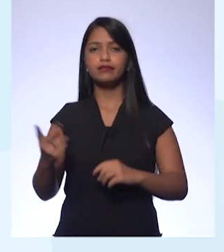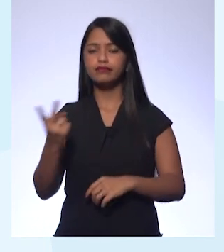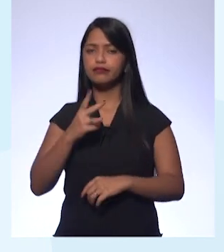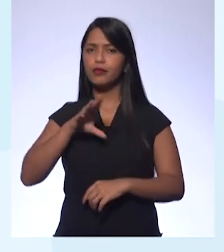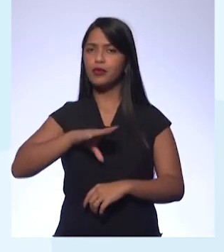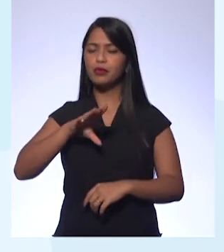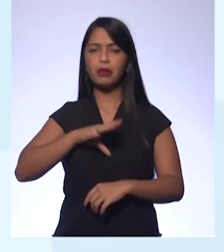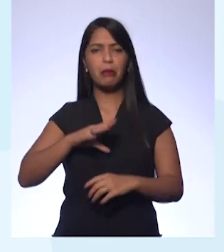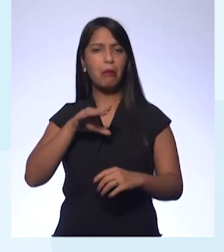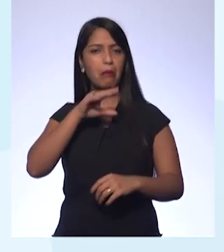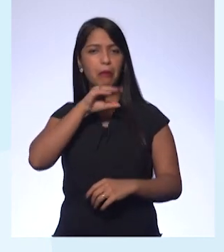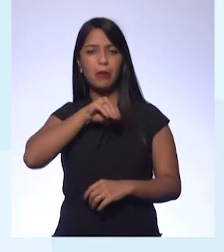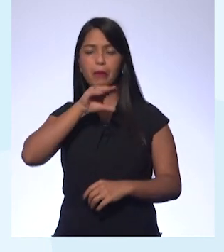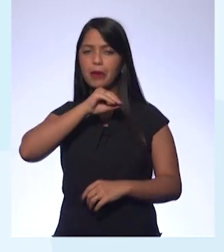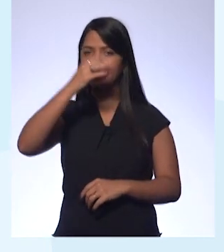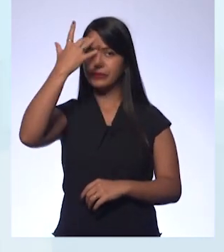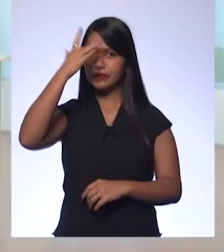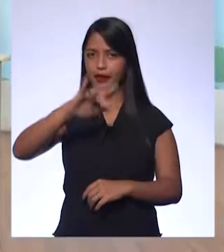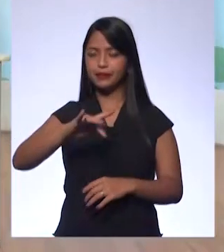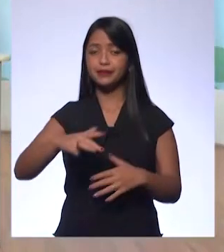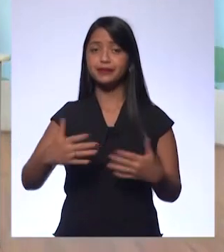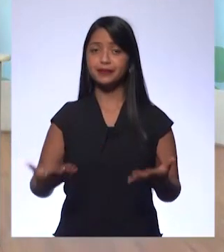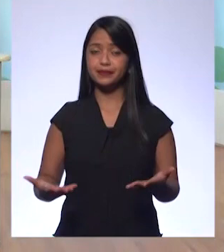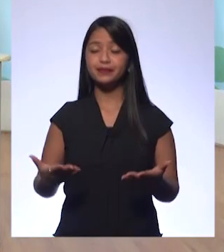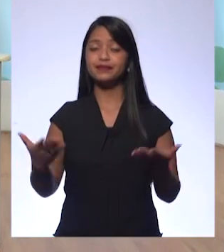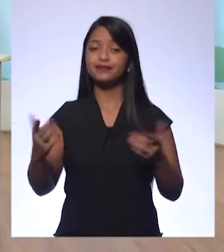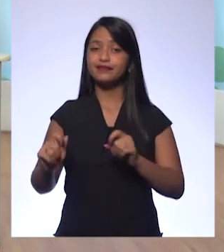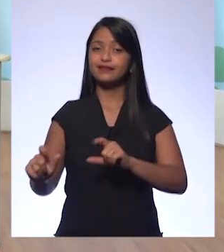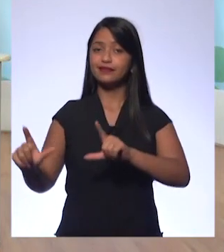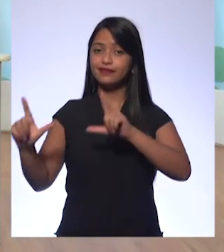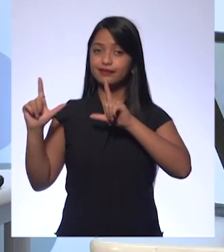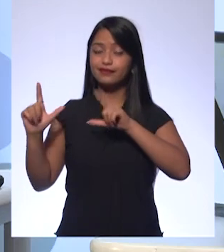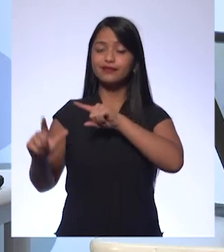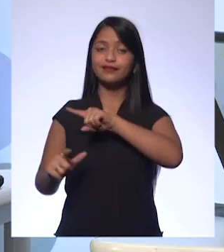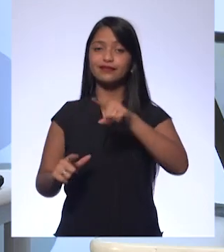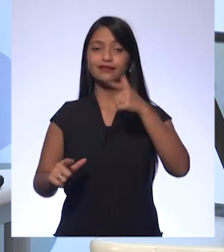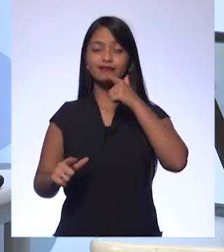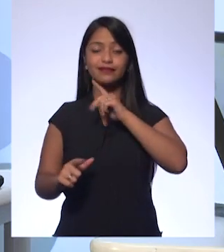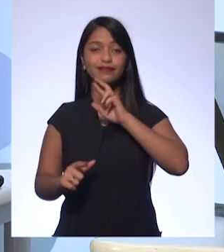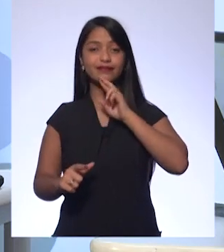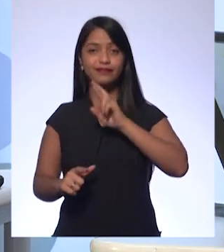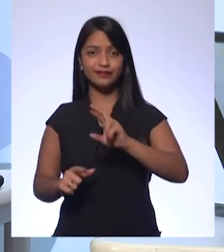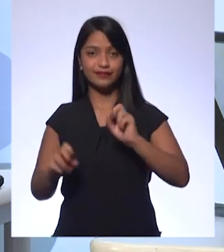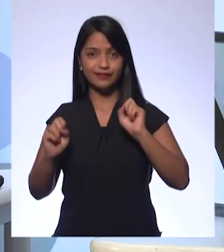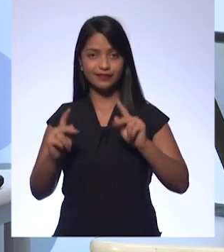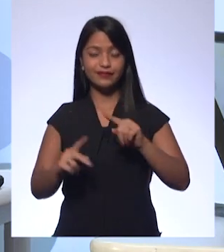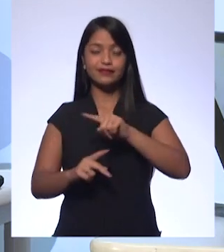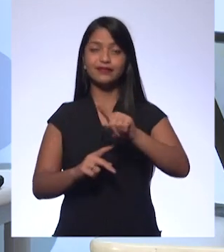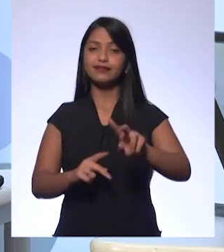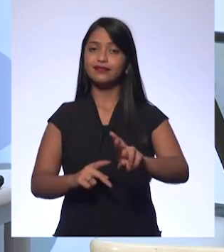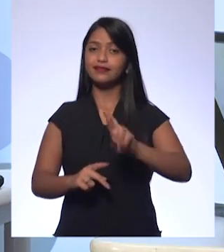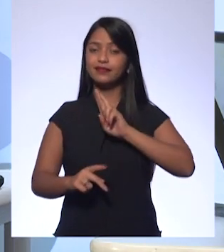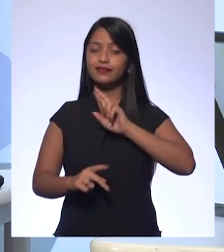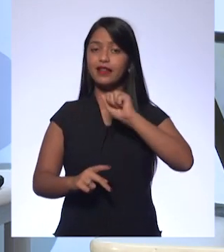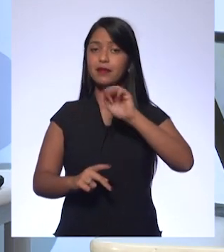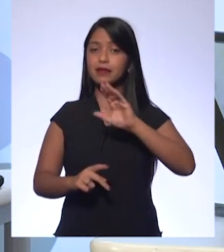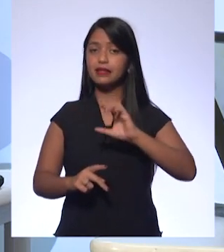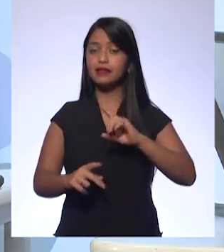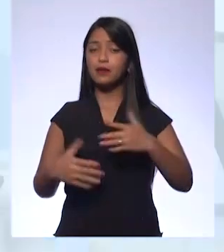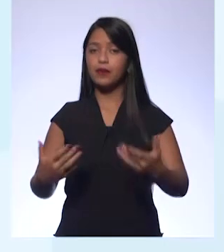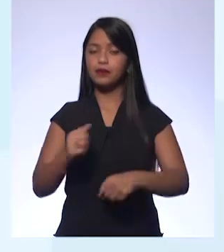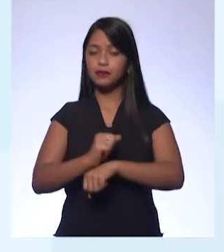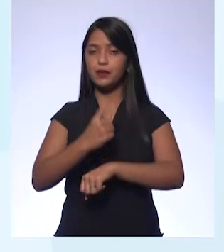o diálogo, né? E eu vou ter que deixar nessa tela aqui para vocês pegarem a resposta. Então, coloca aí qual é a alternativa correta. Um minutinho